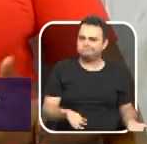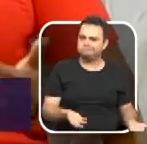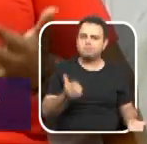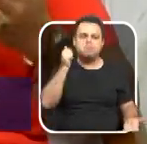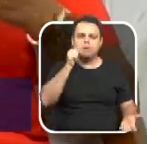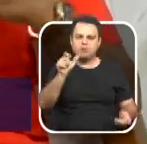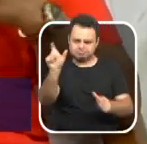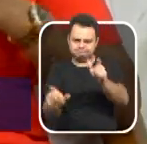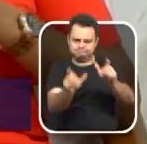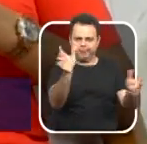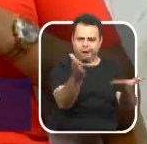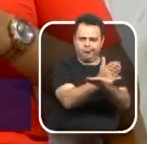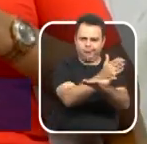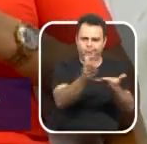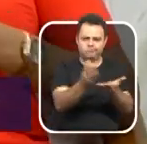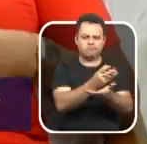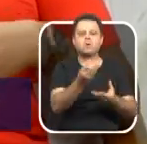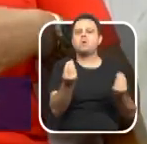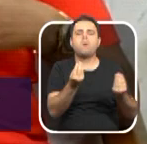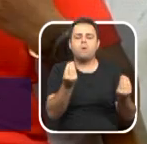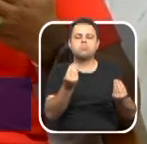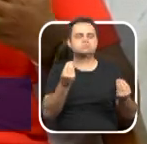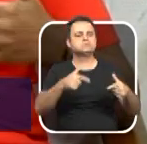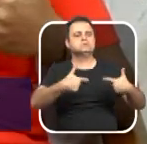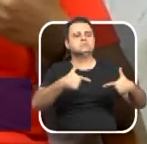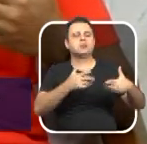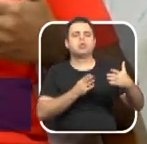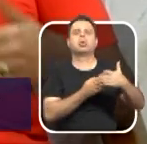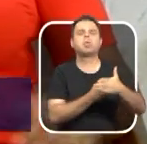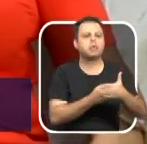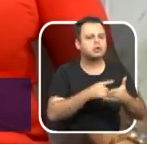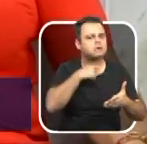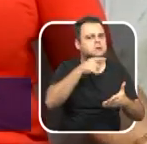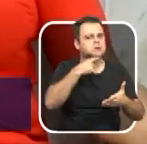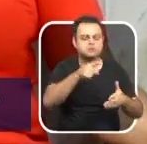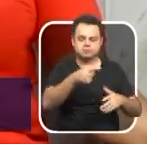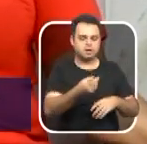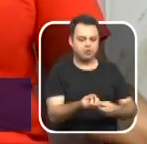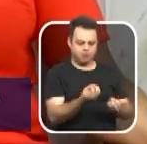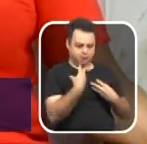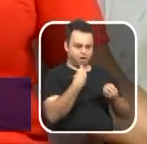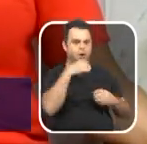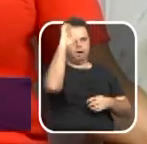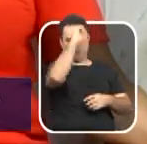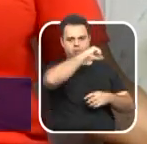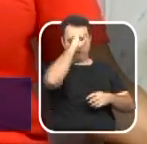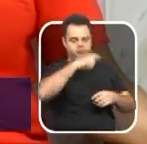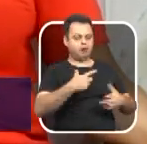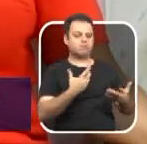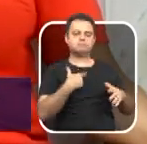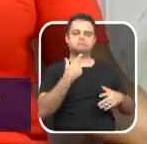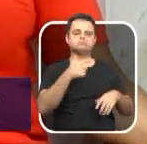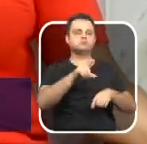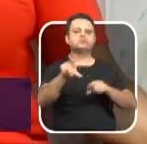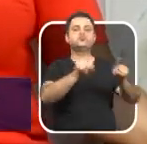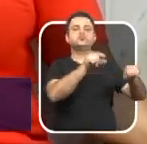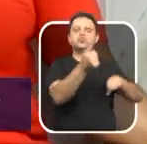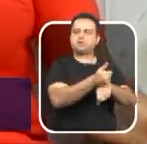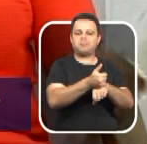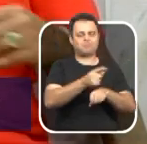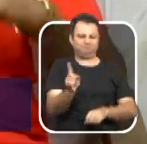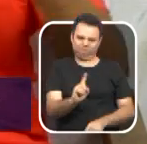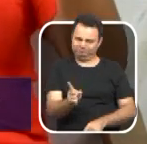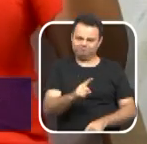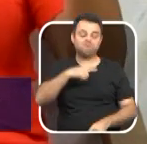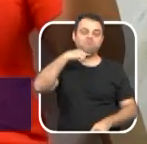quando veio, né, essa proposta de lei sancionada e agora regulamentada, me dá uma grande alegria saber